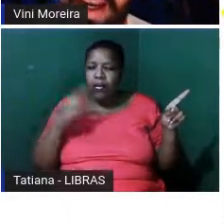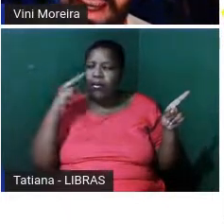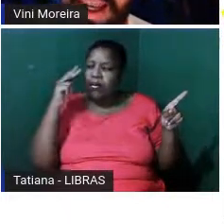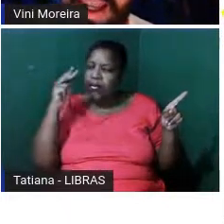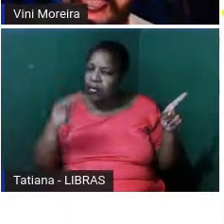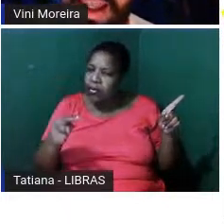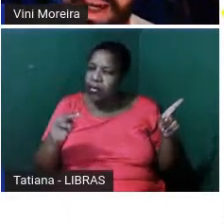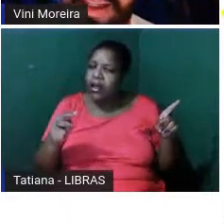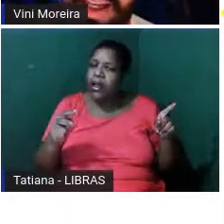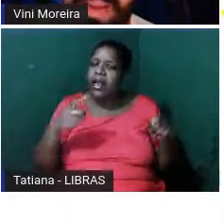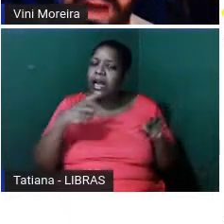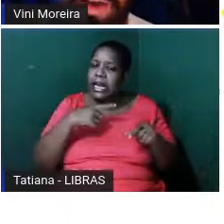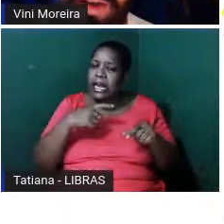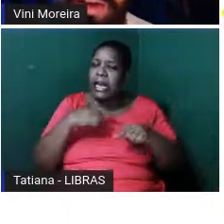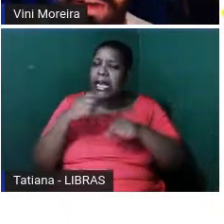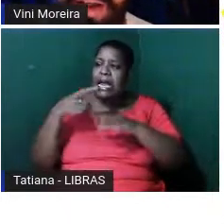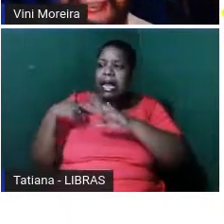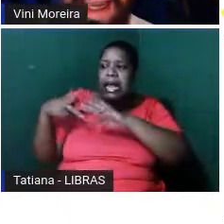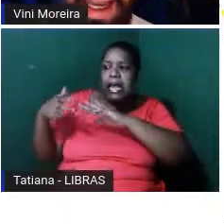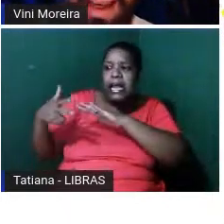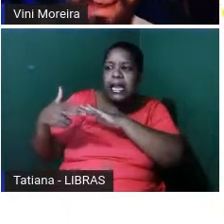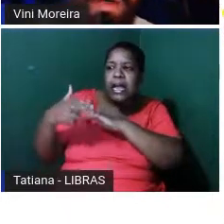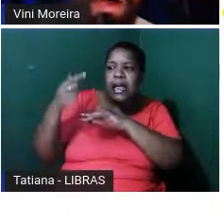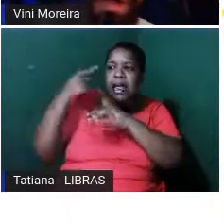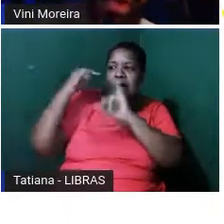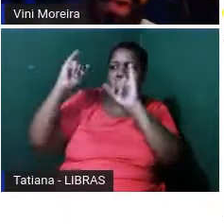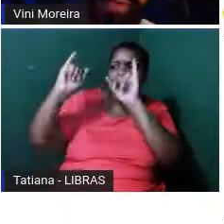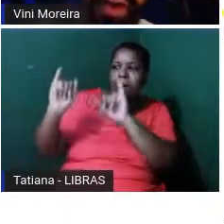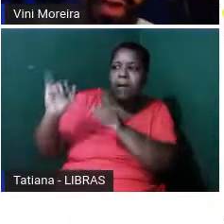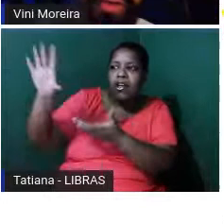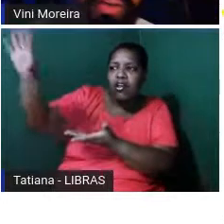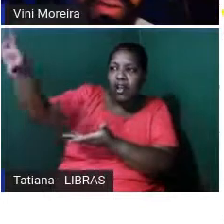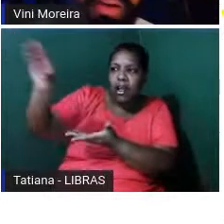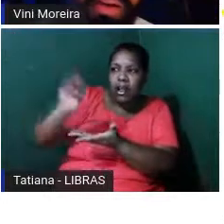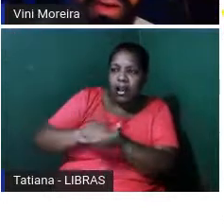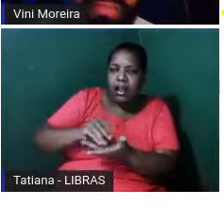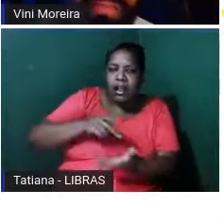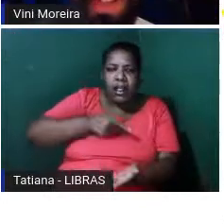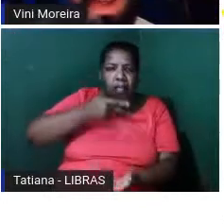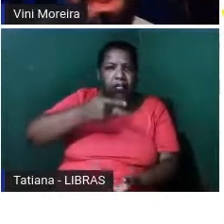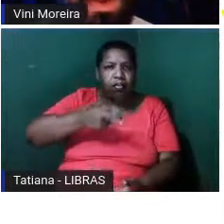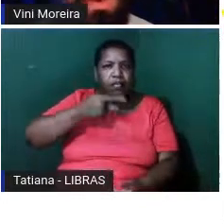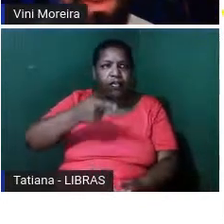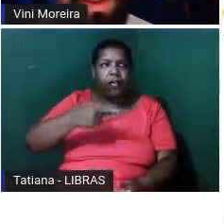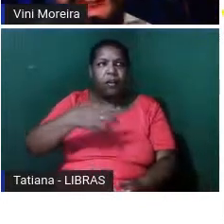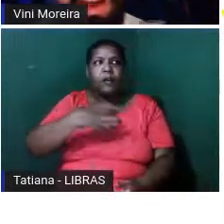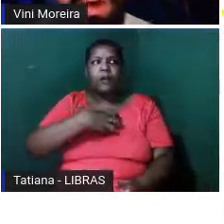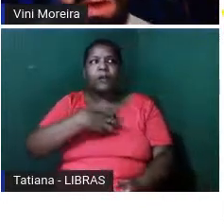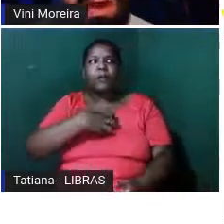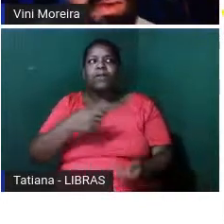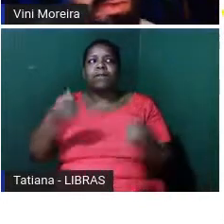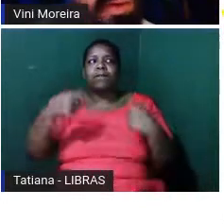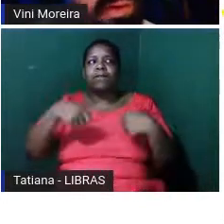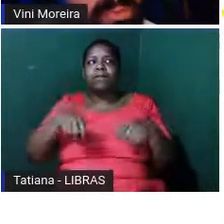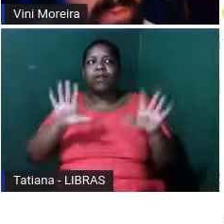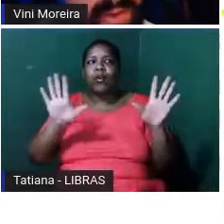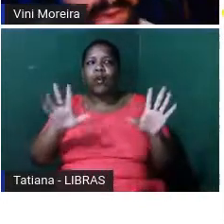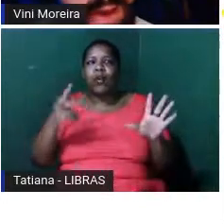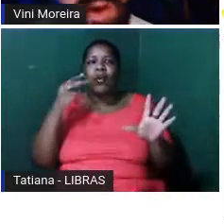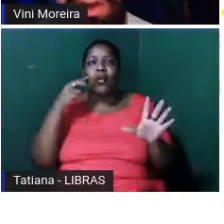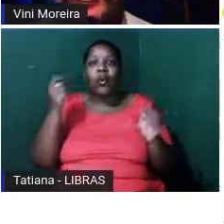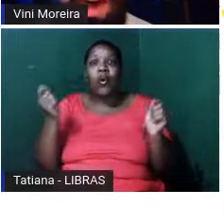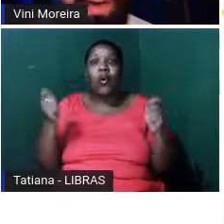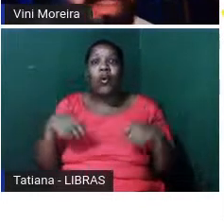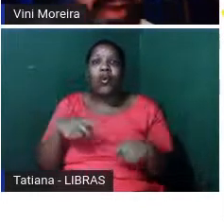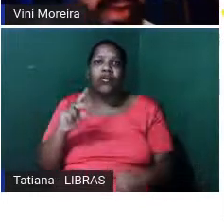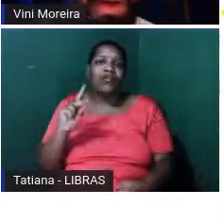e a gente quer trazer imagens que agregue é o que a gente está falando mais que a gente não necessariamente tem condições